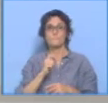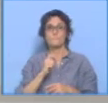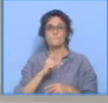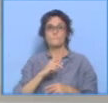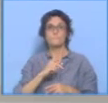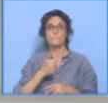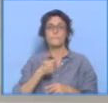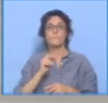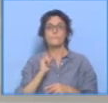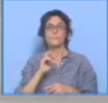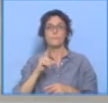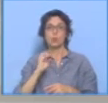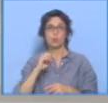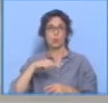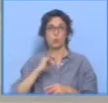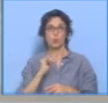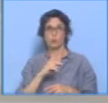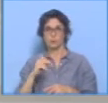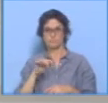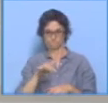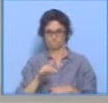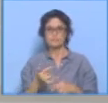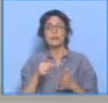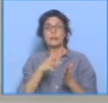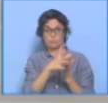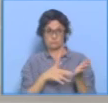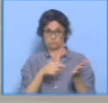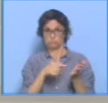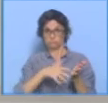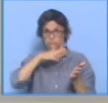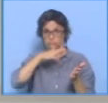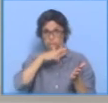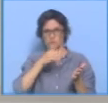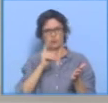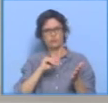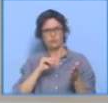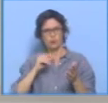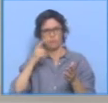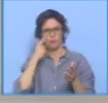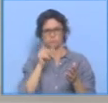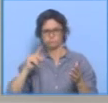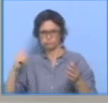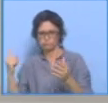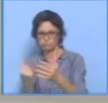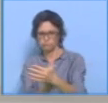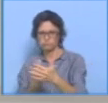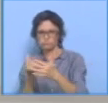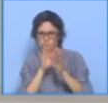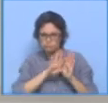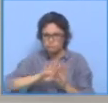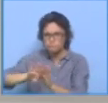de Cristo. O livro de Deuteronômio, nesses grandes discursos, já fala do exílio. Ora bem,